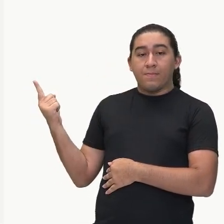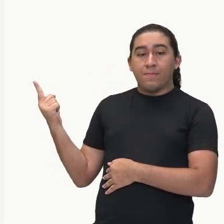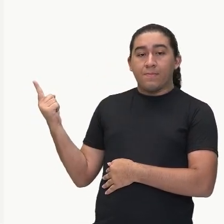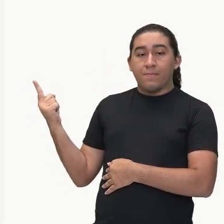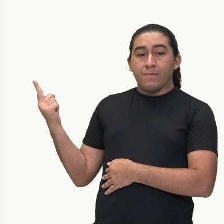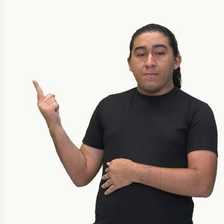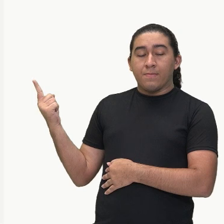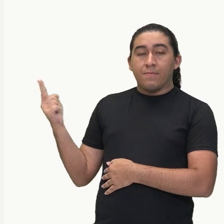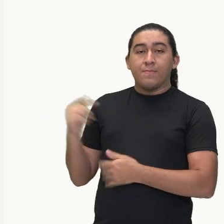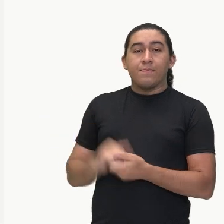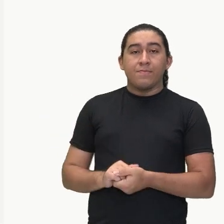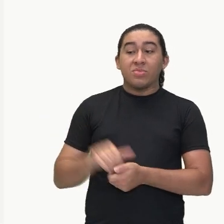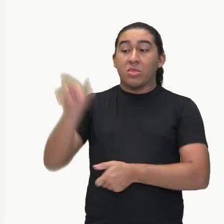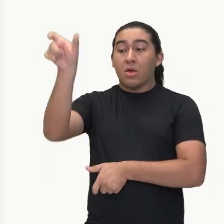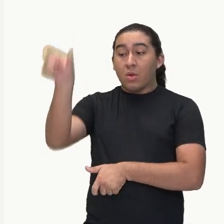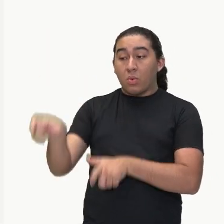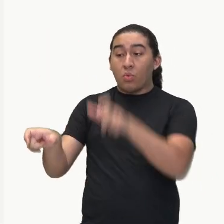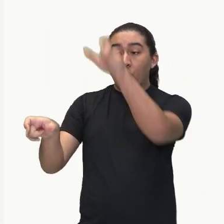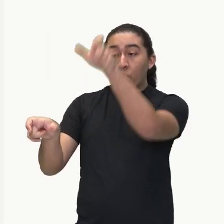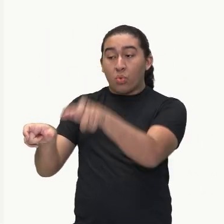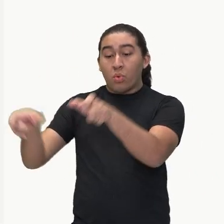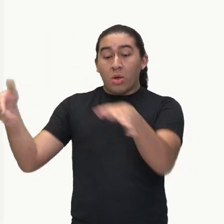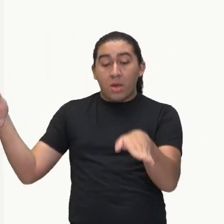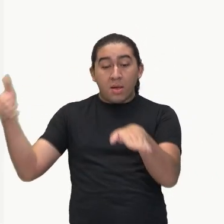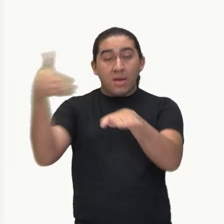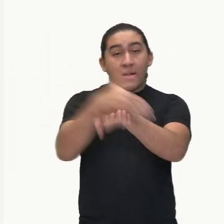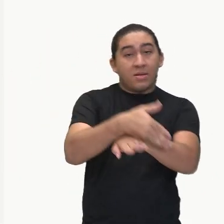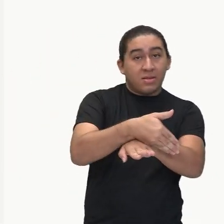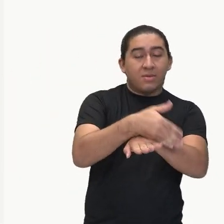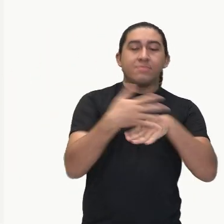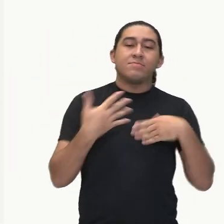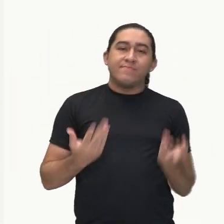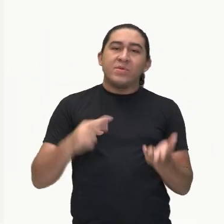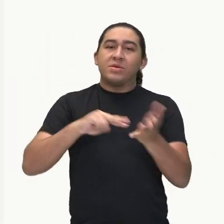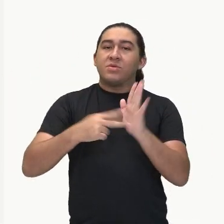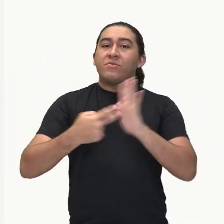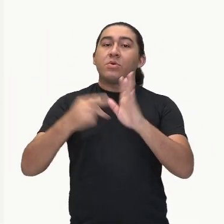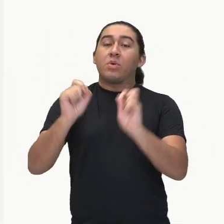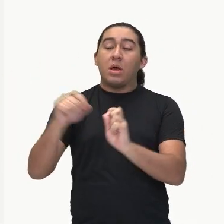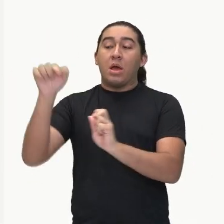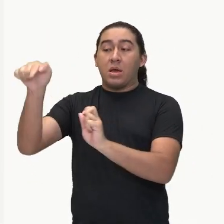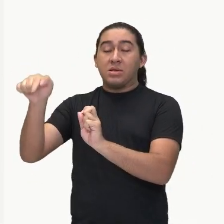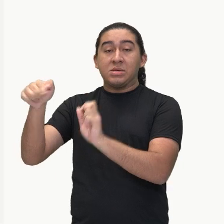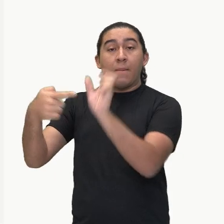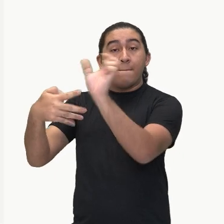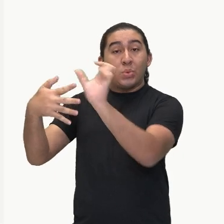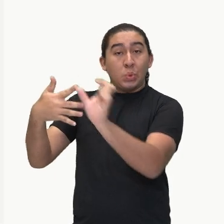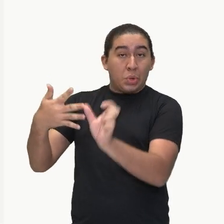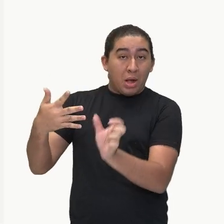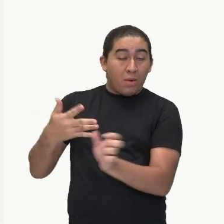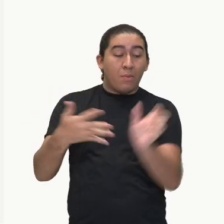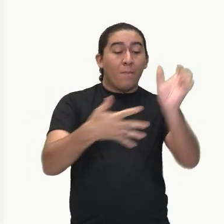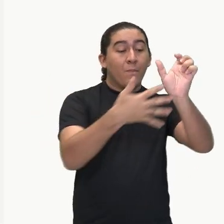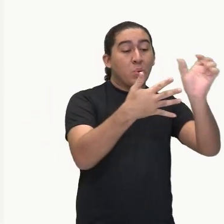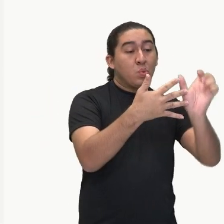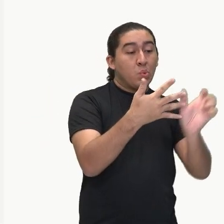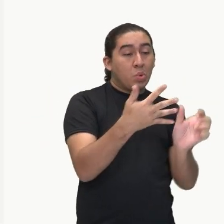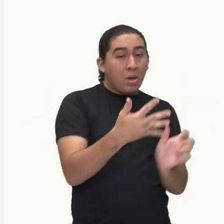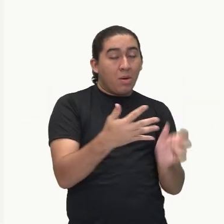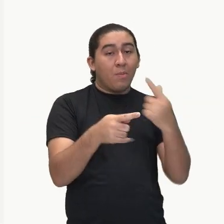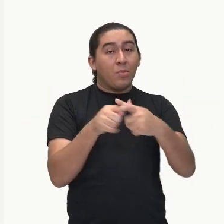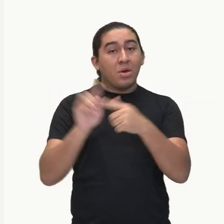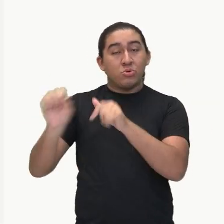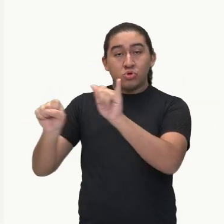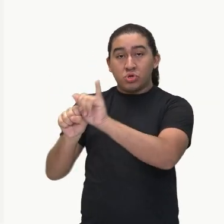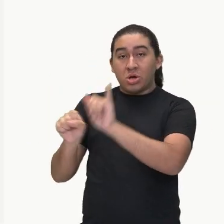Cristina e a Eva entraram. Então, vai estar aí no plural, porque o sujeito é